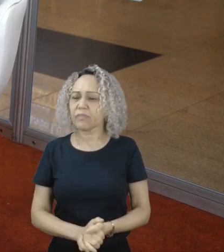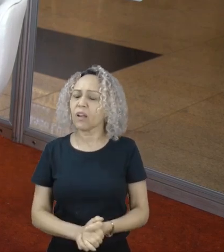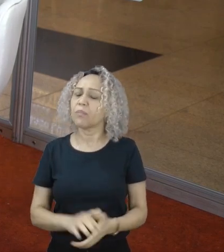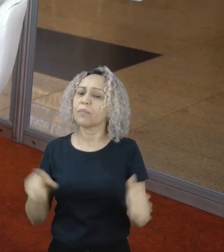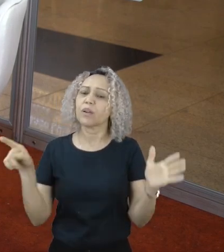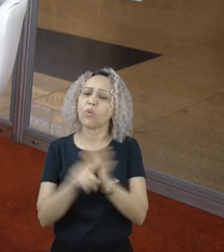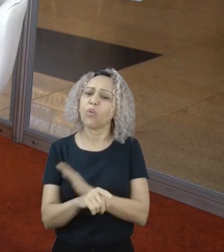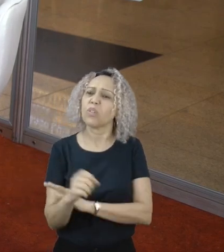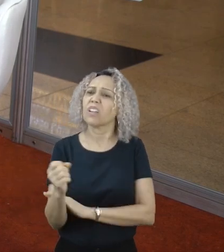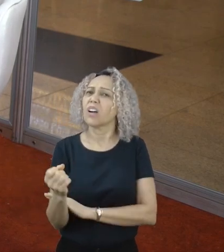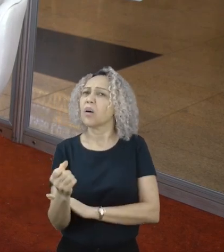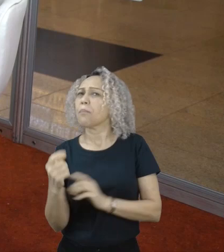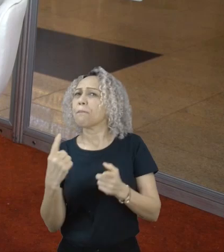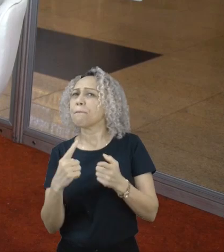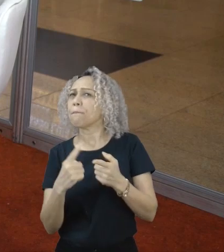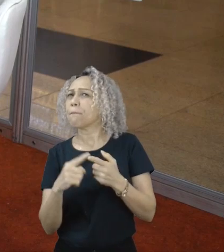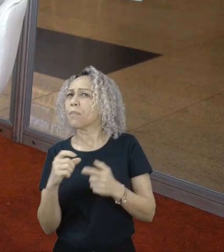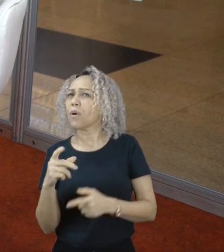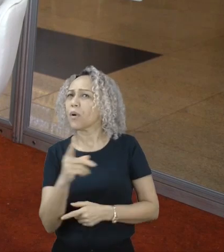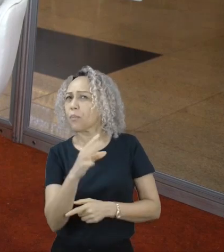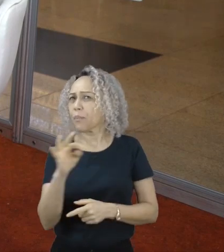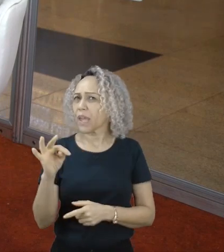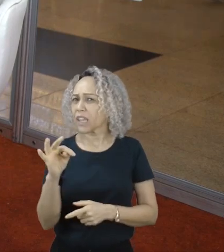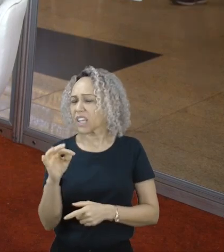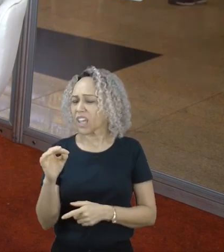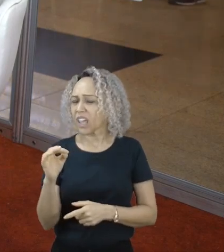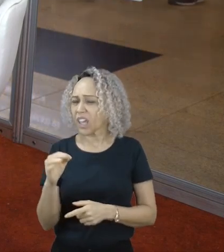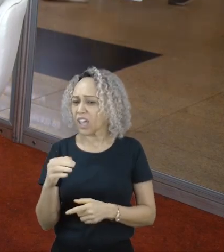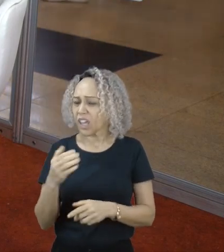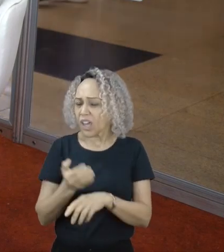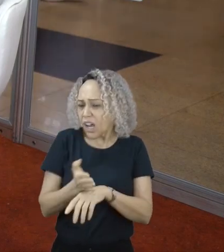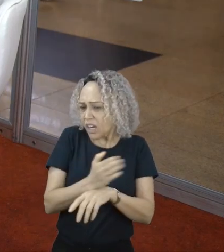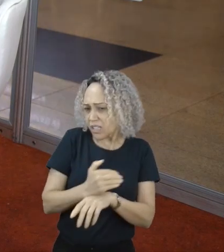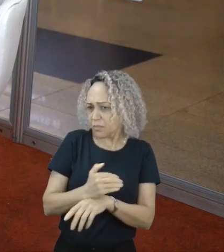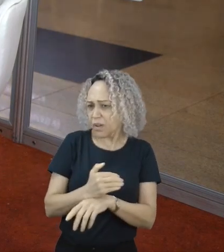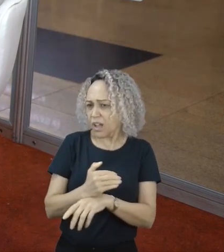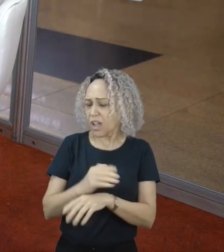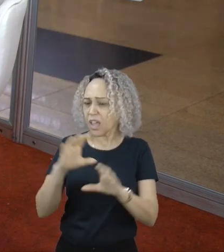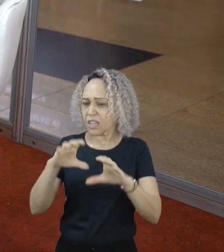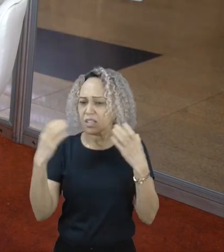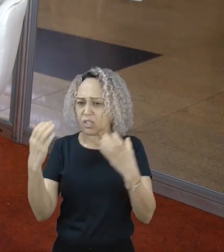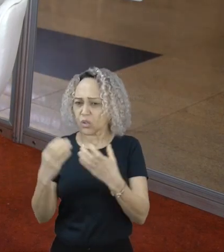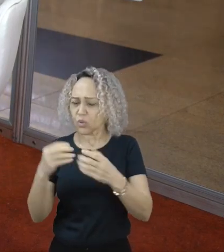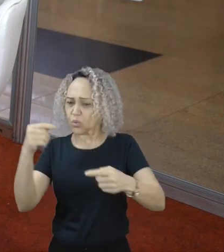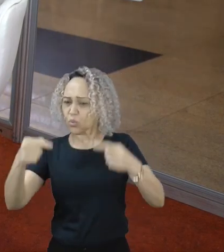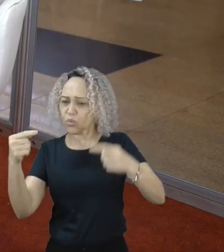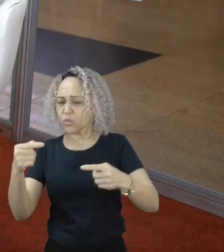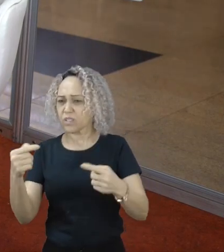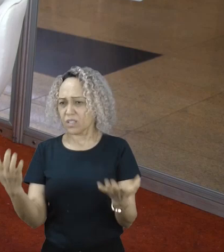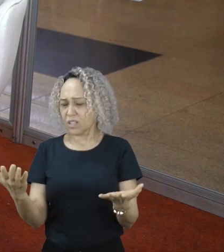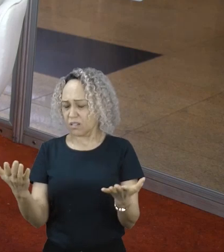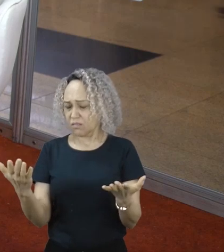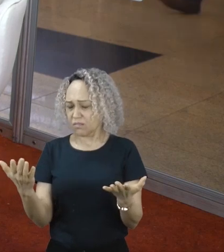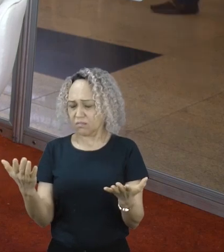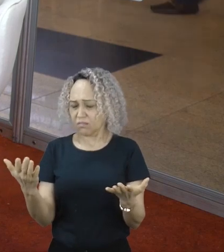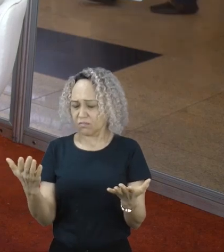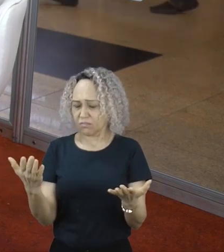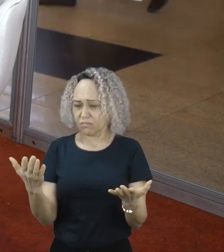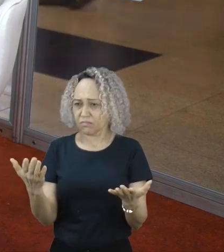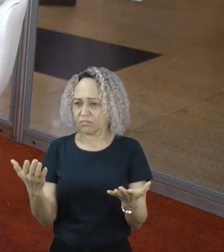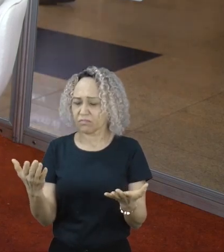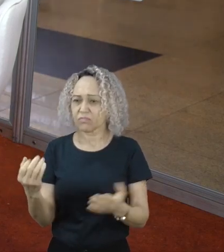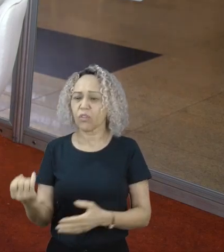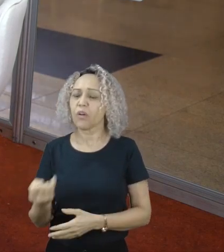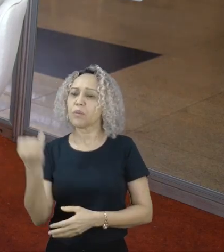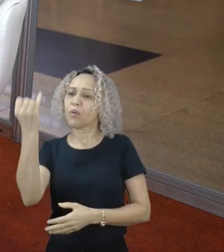partido antecipar essa reunião com os pré-candidatos, com a militância, para preparar essa disputa para 2024 que